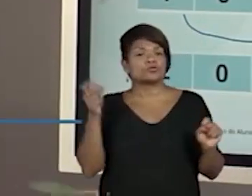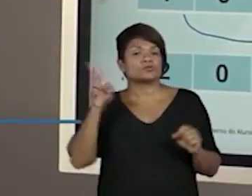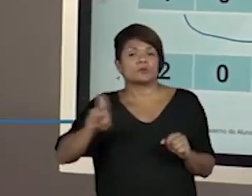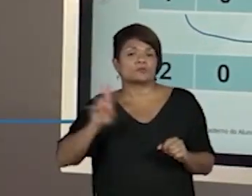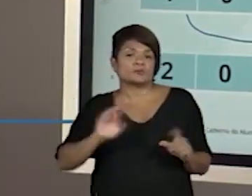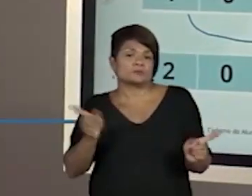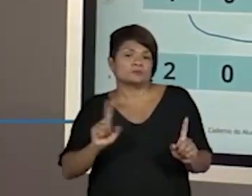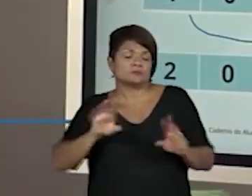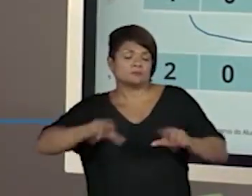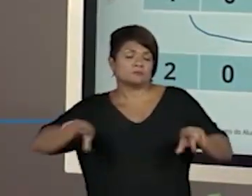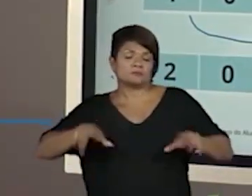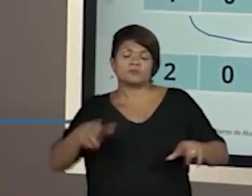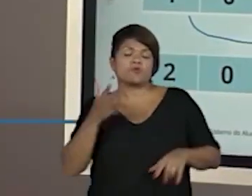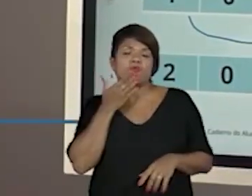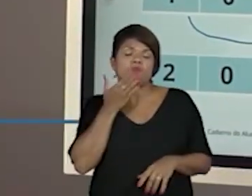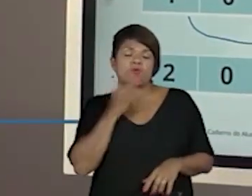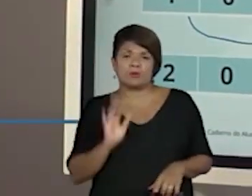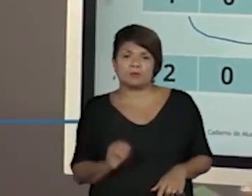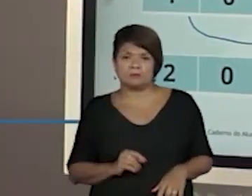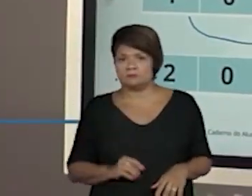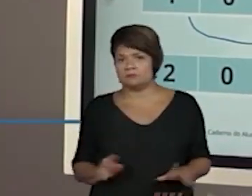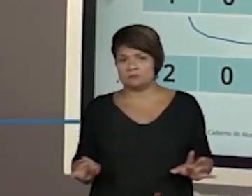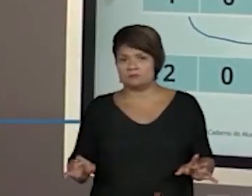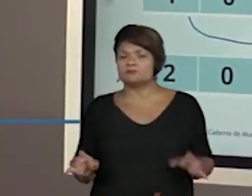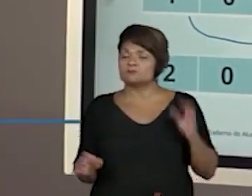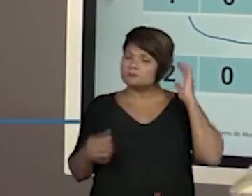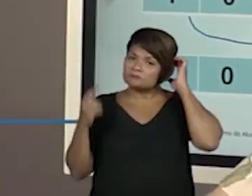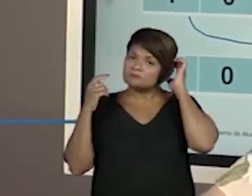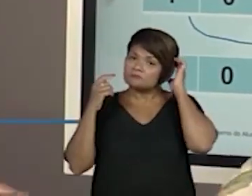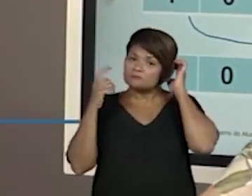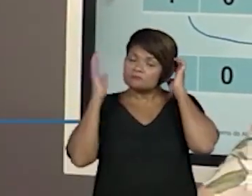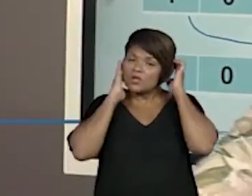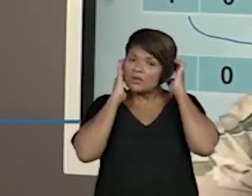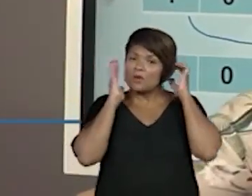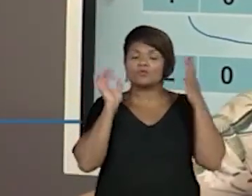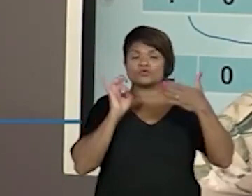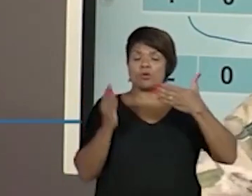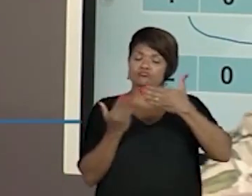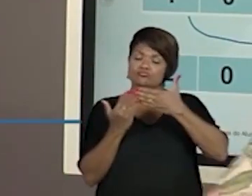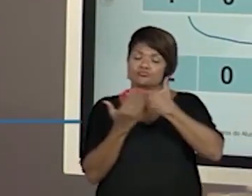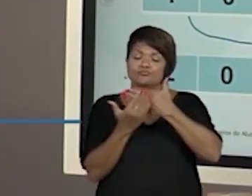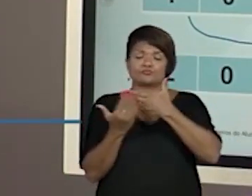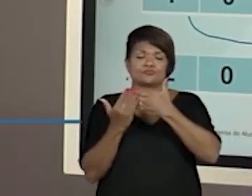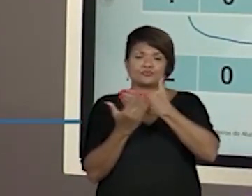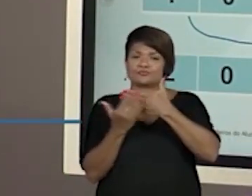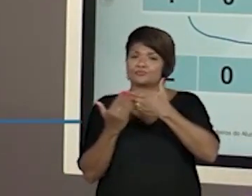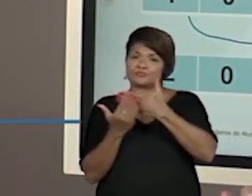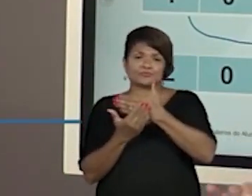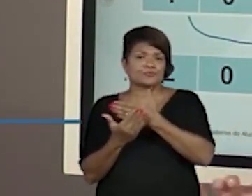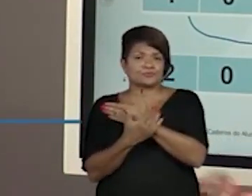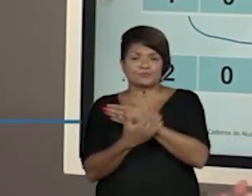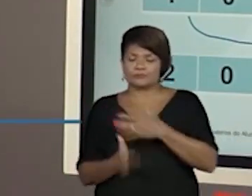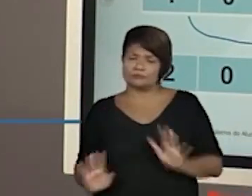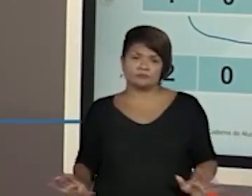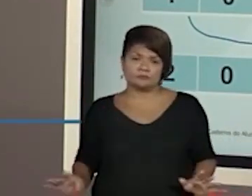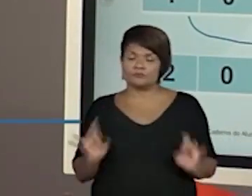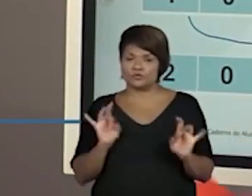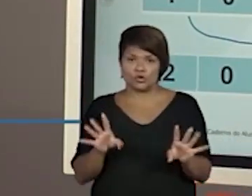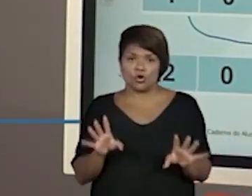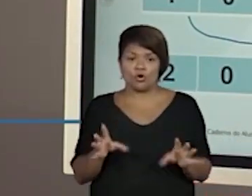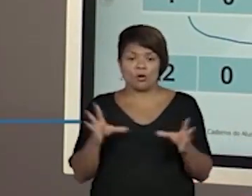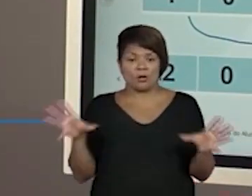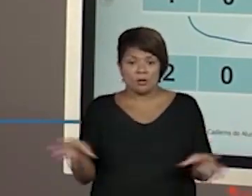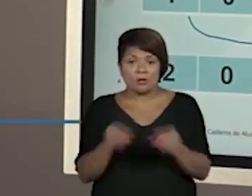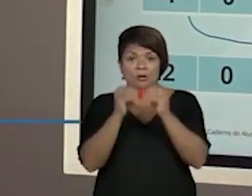não é? Deixo ali a centena inteirinha e só vai montando os números. O importante é a gente identificar essa composição e